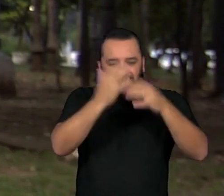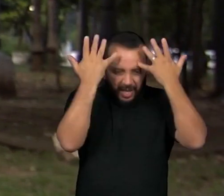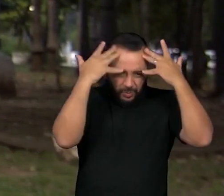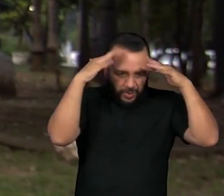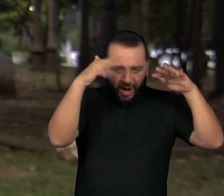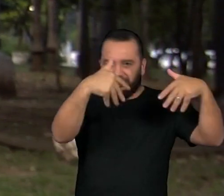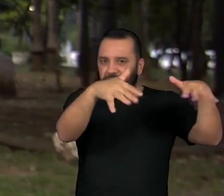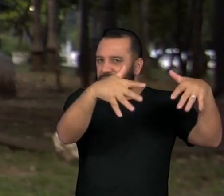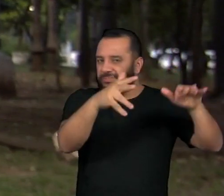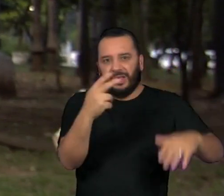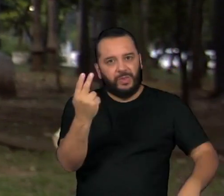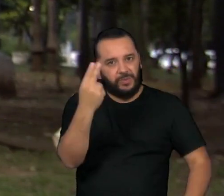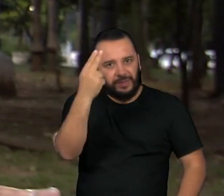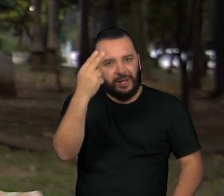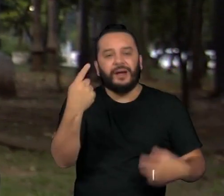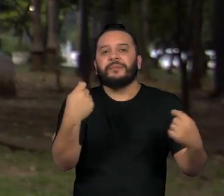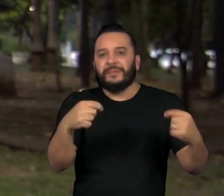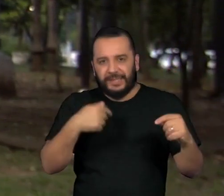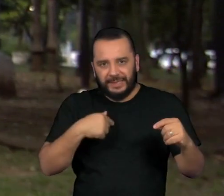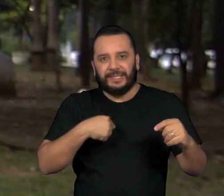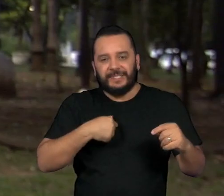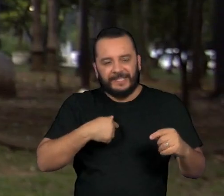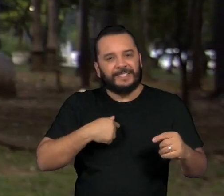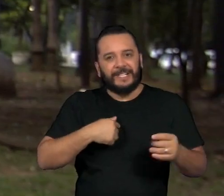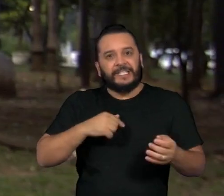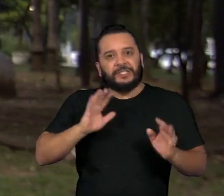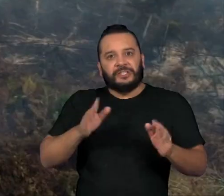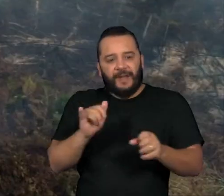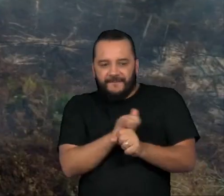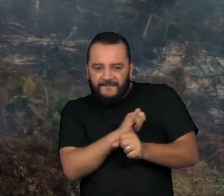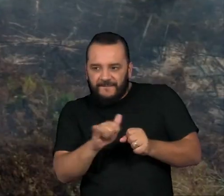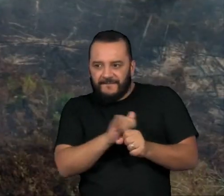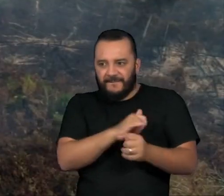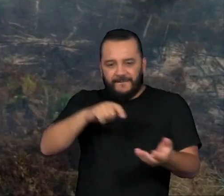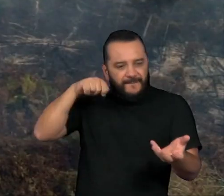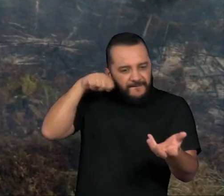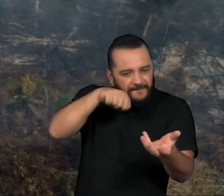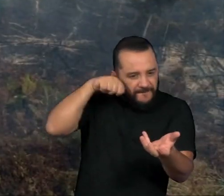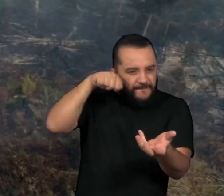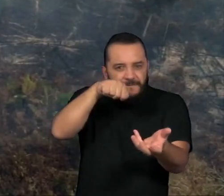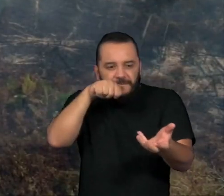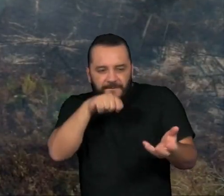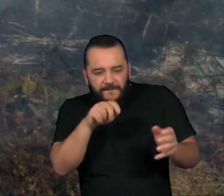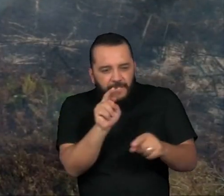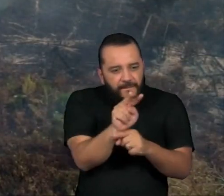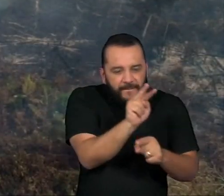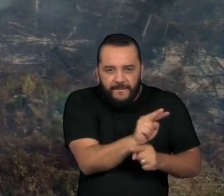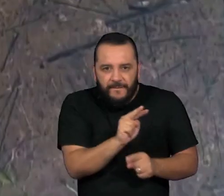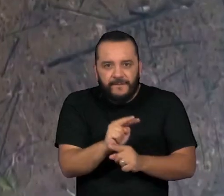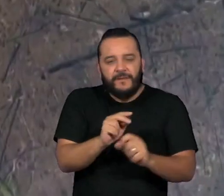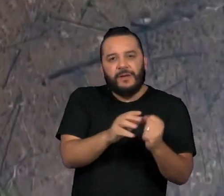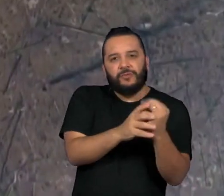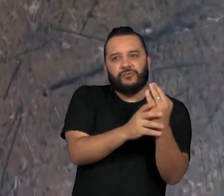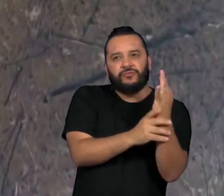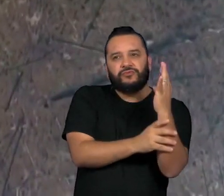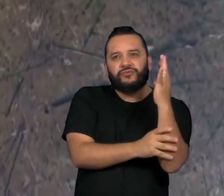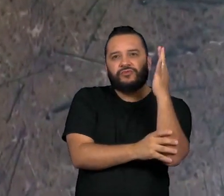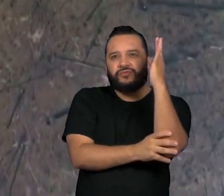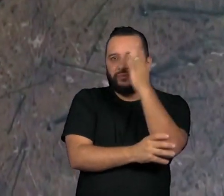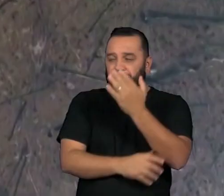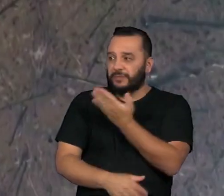do governo federal, o bioma não será regenerado. Eles estão concentrados no sul amazônico, o Arco